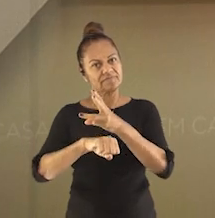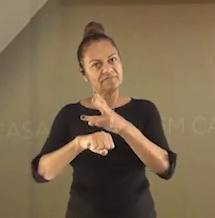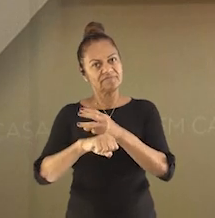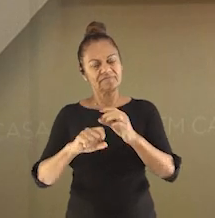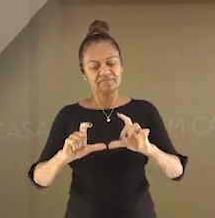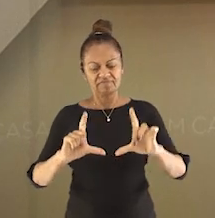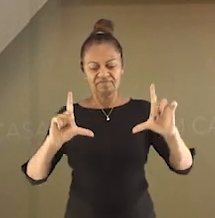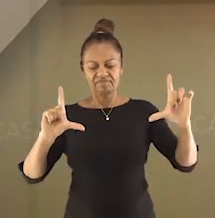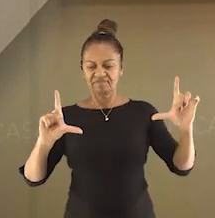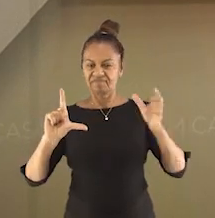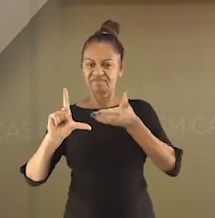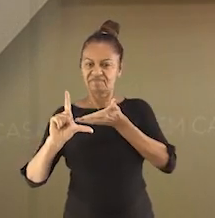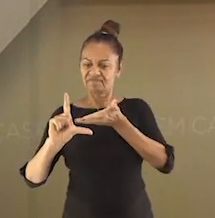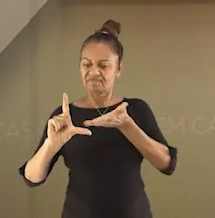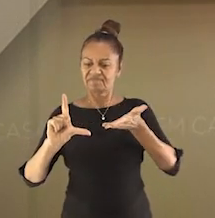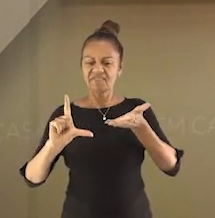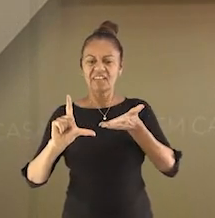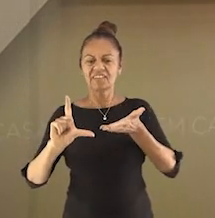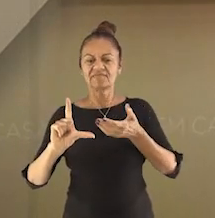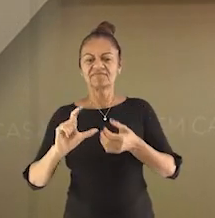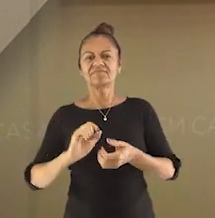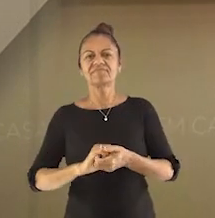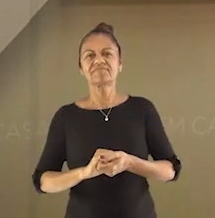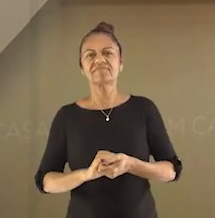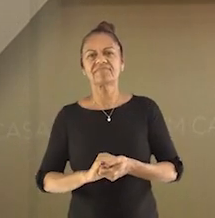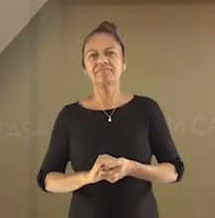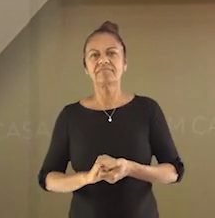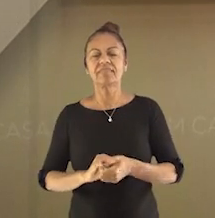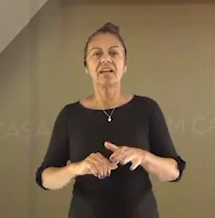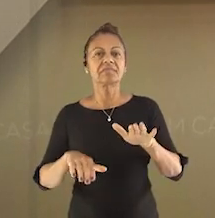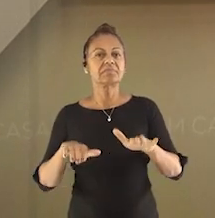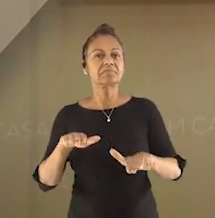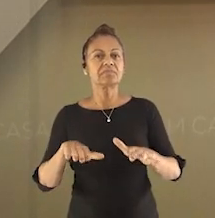receita para o nosso WhatsApp. Anota aí: